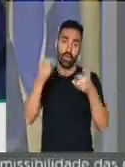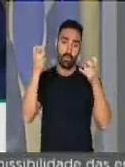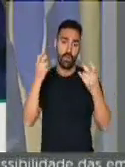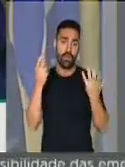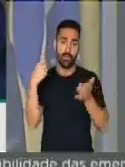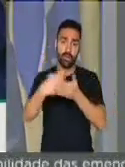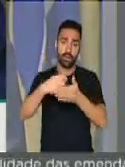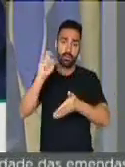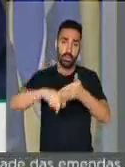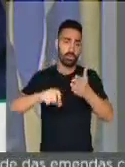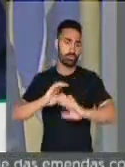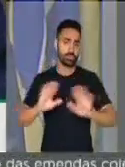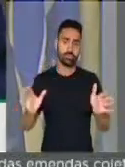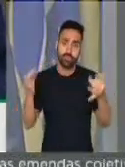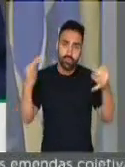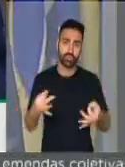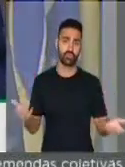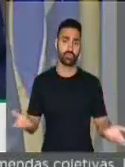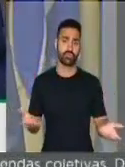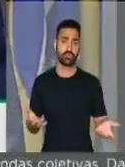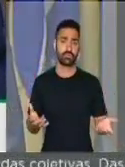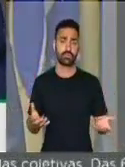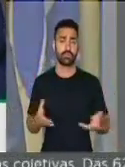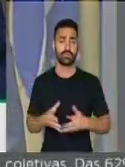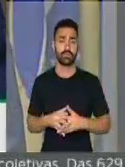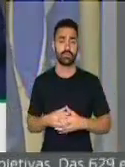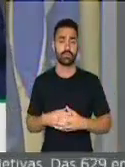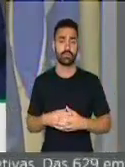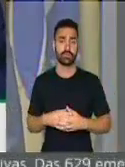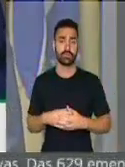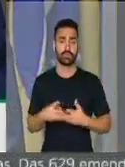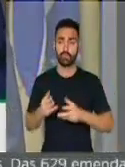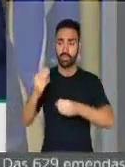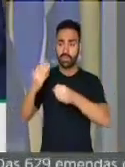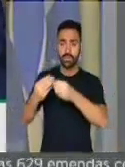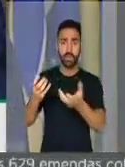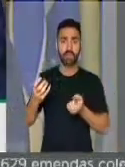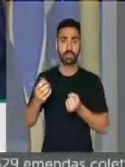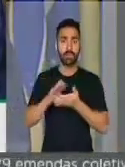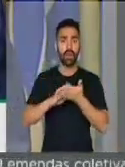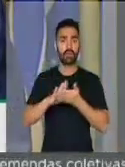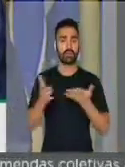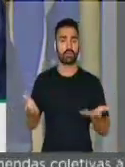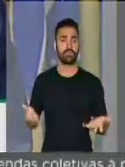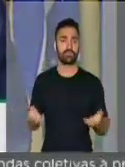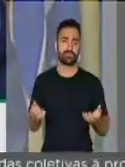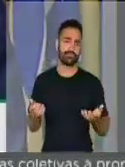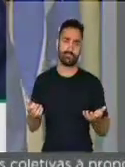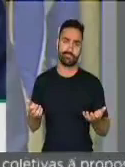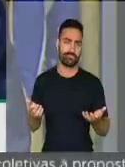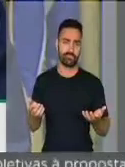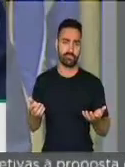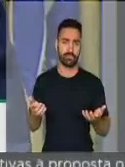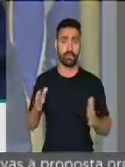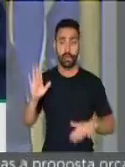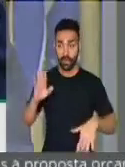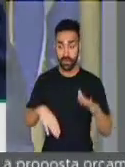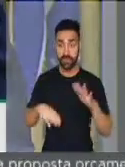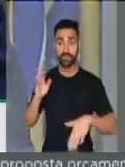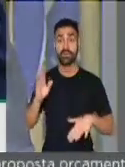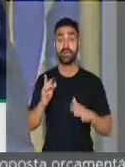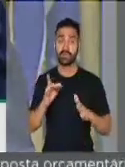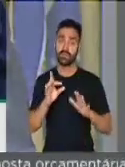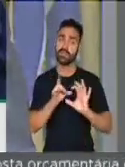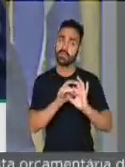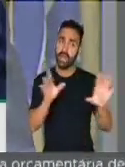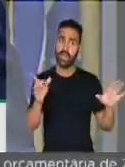É justo. Não é possível que o município, que muitas vezes cede um pouco da sua beleza